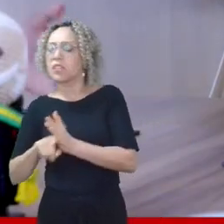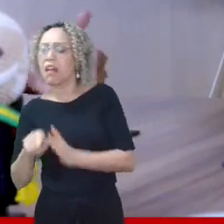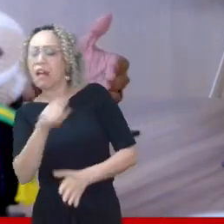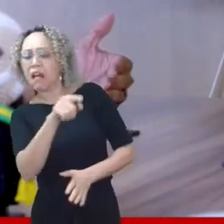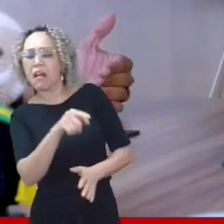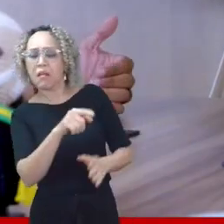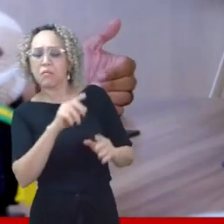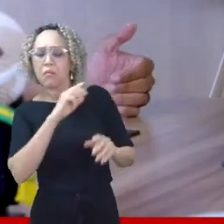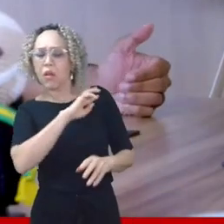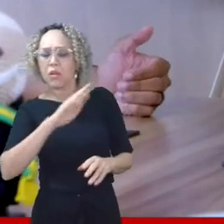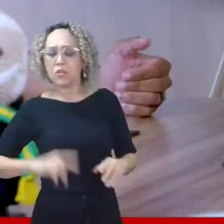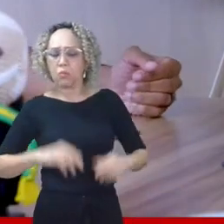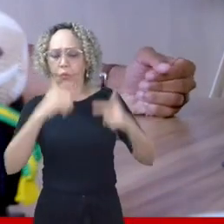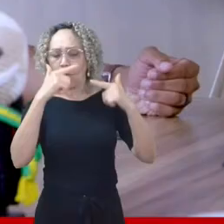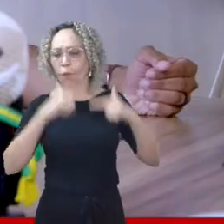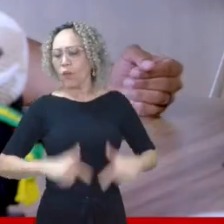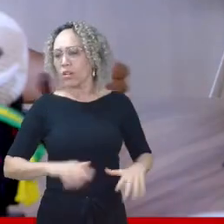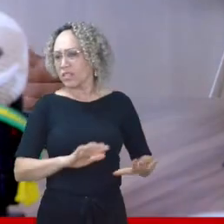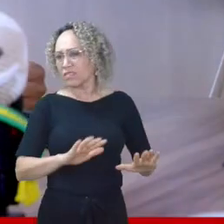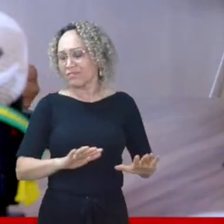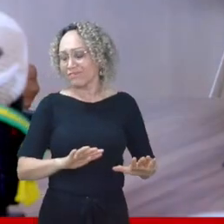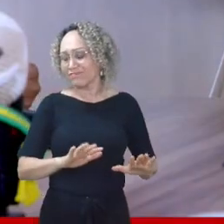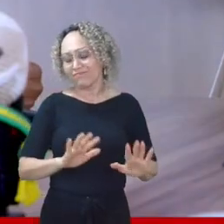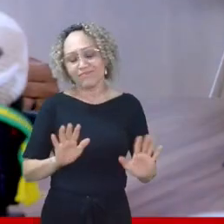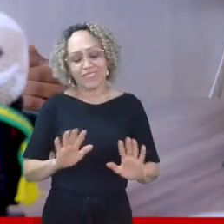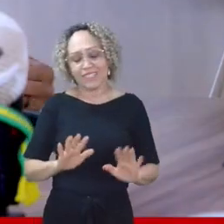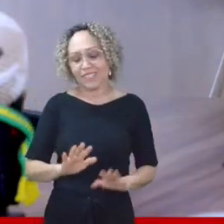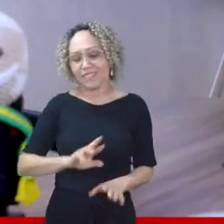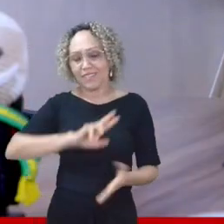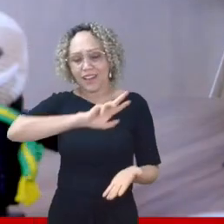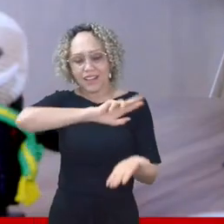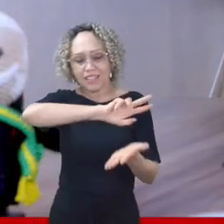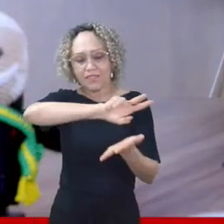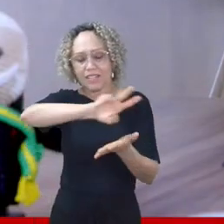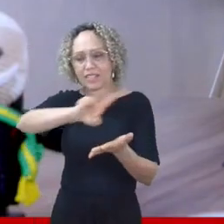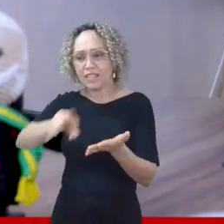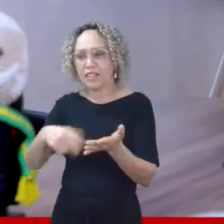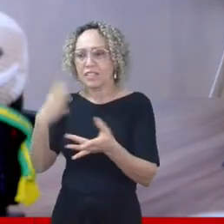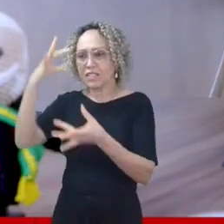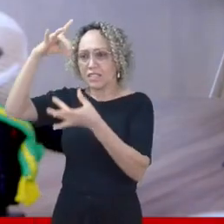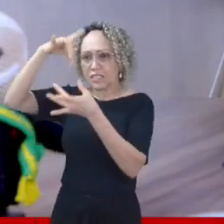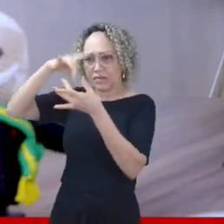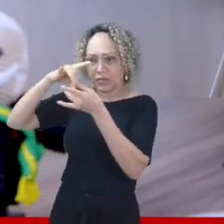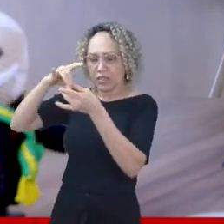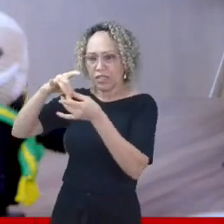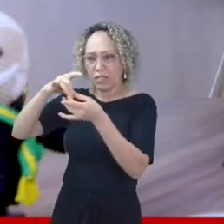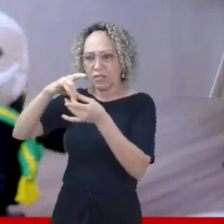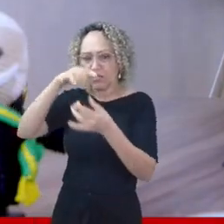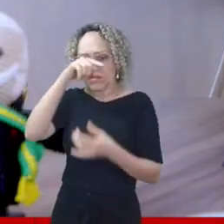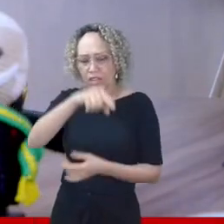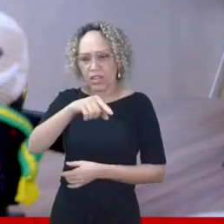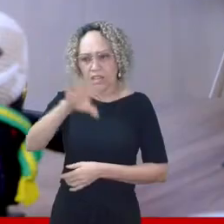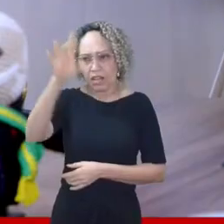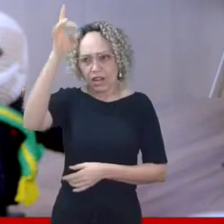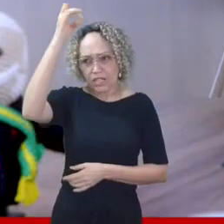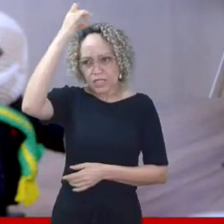perfil da diversidade. Então, a diversidade está intrínseca à espiritualidade da juventude, o que é muito